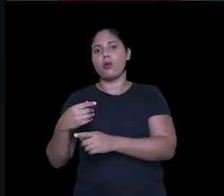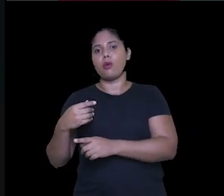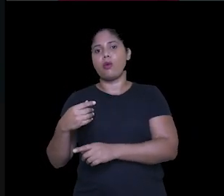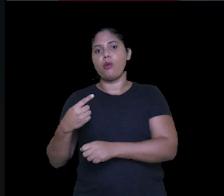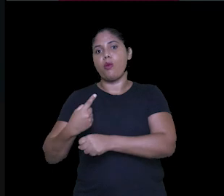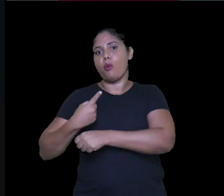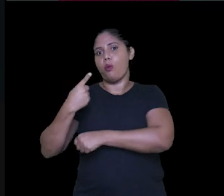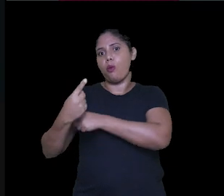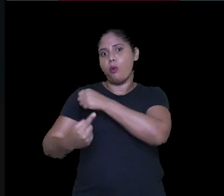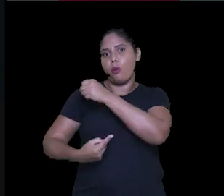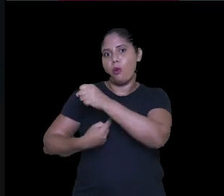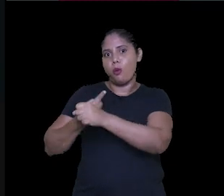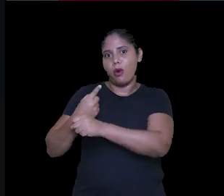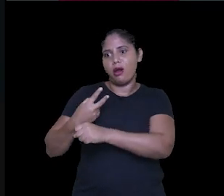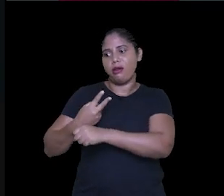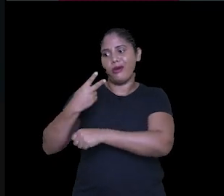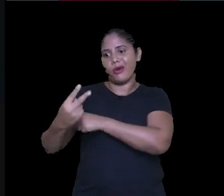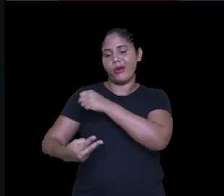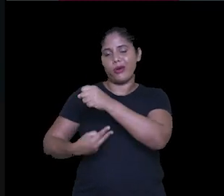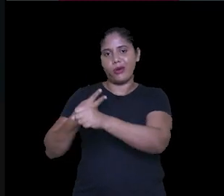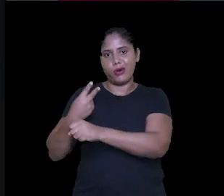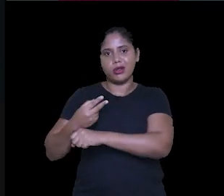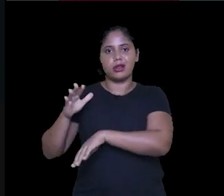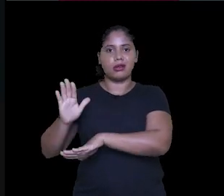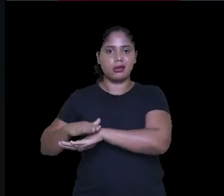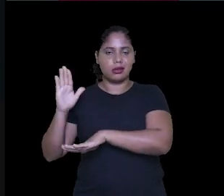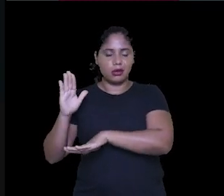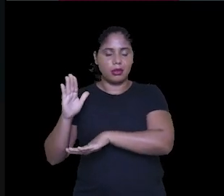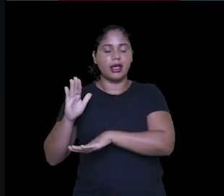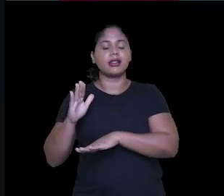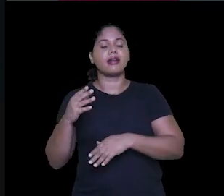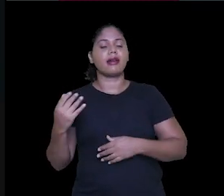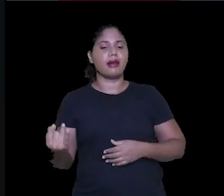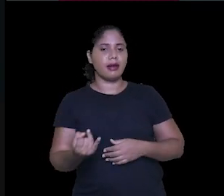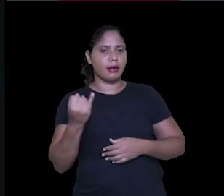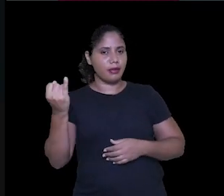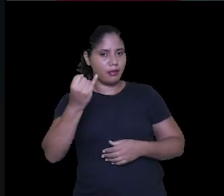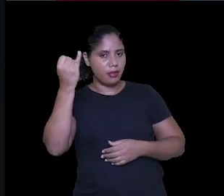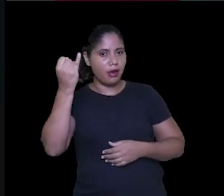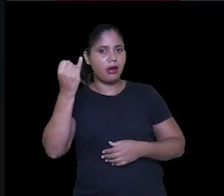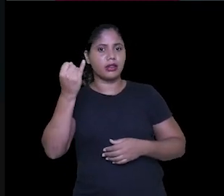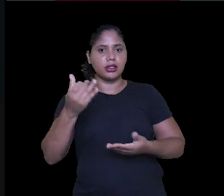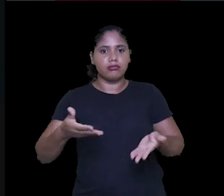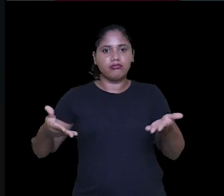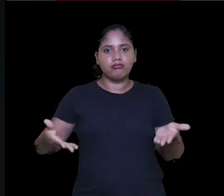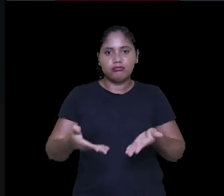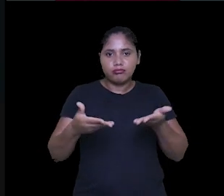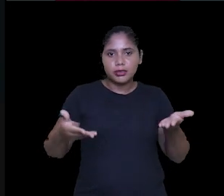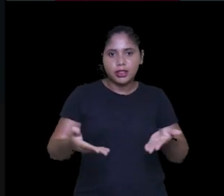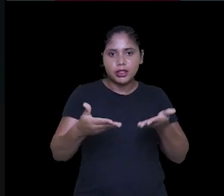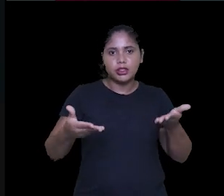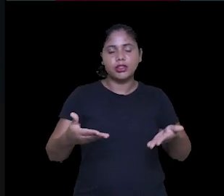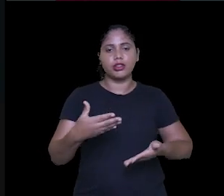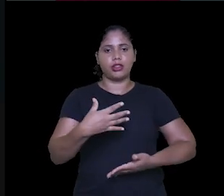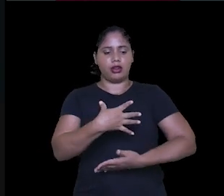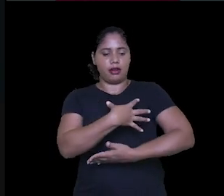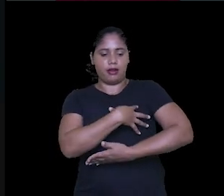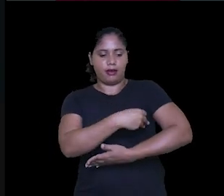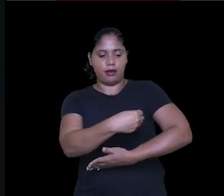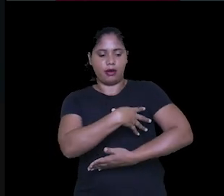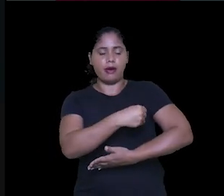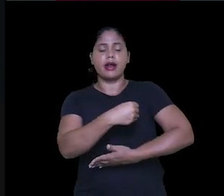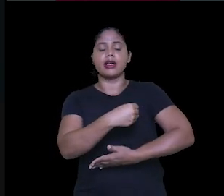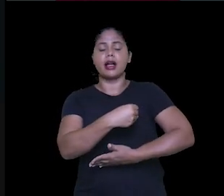é fundamental e uma ótima oportunidade para incentivar a amamentação. A amamentação ela é um